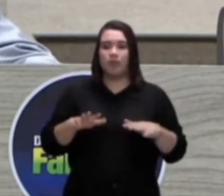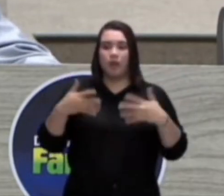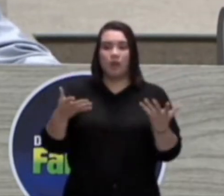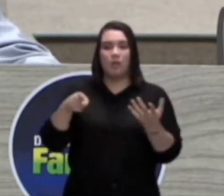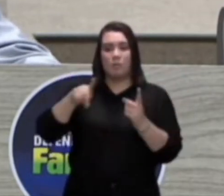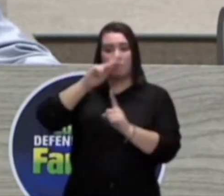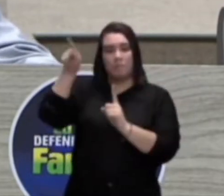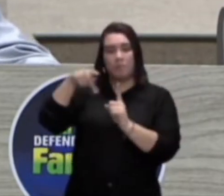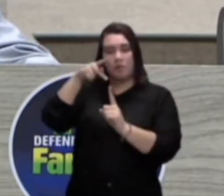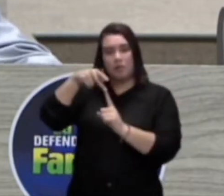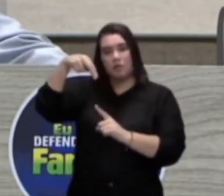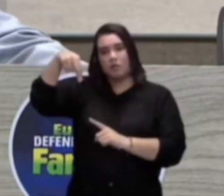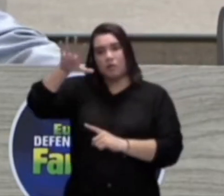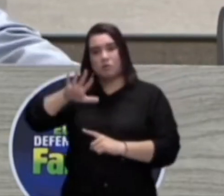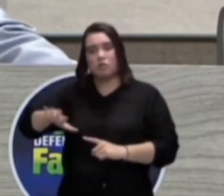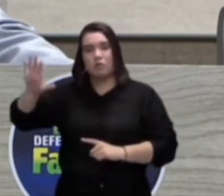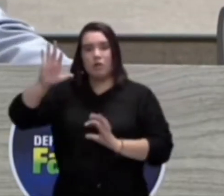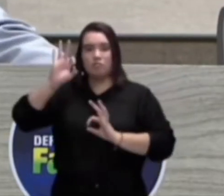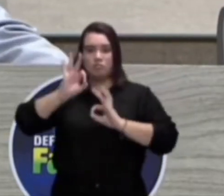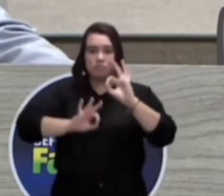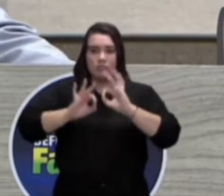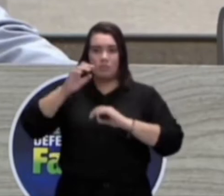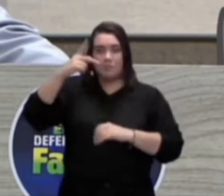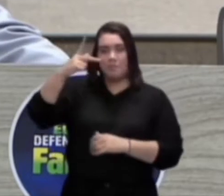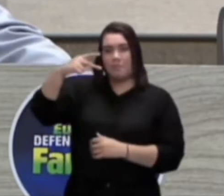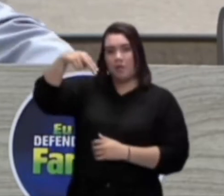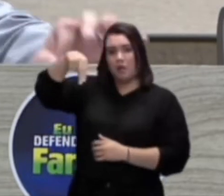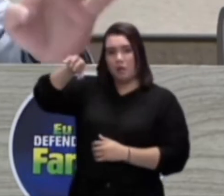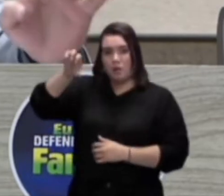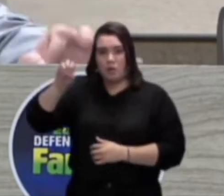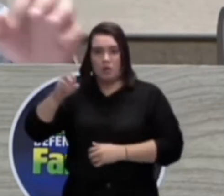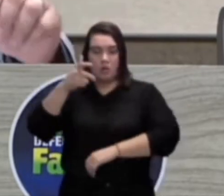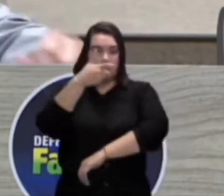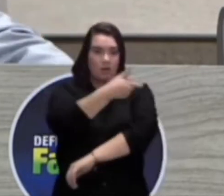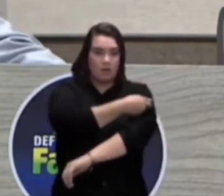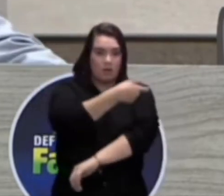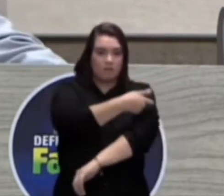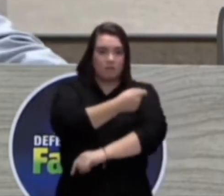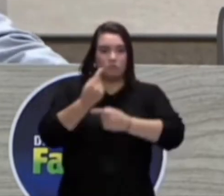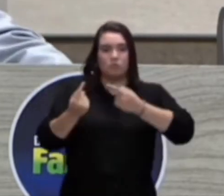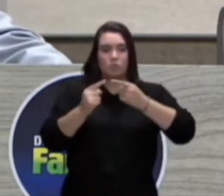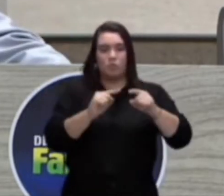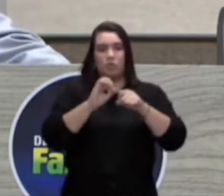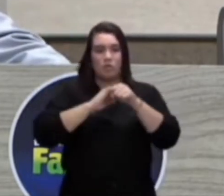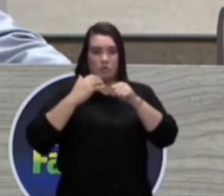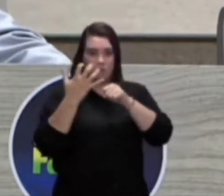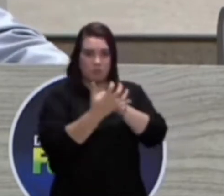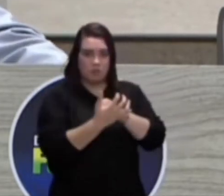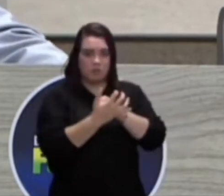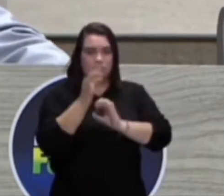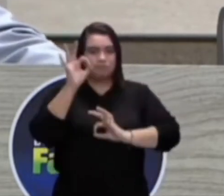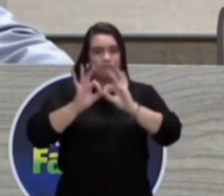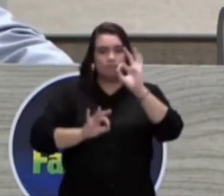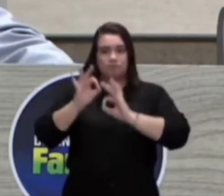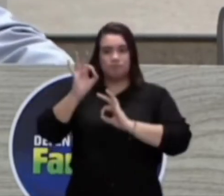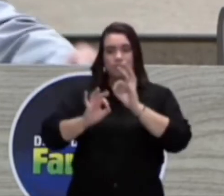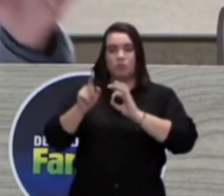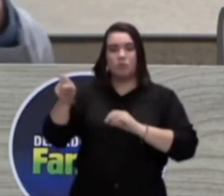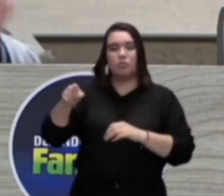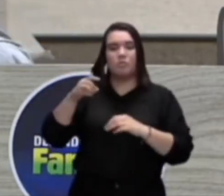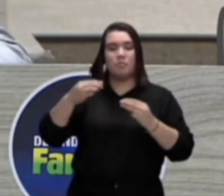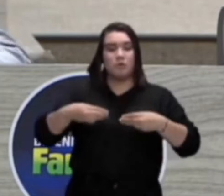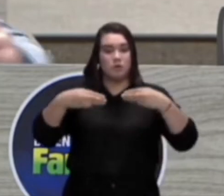de Operacionalização, PNO, da vacinação contra a Covid, elaborado pelo Ministério de